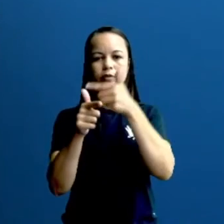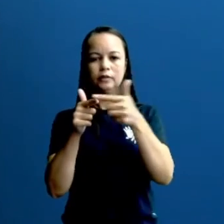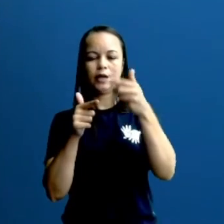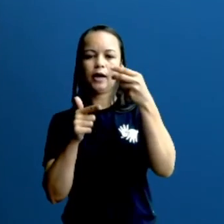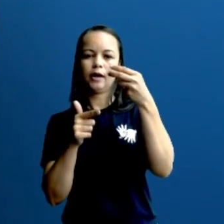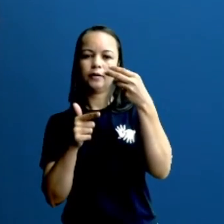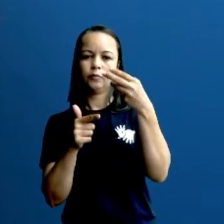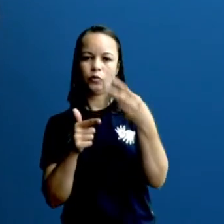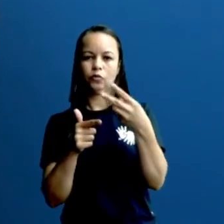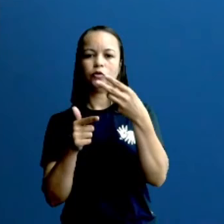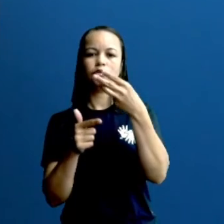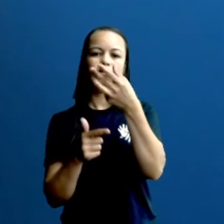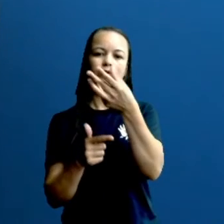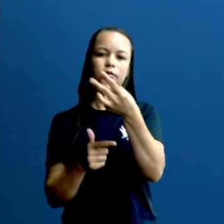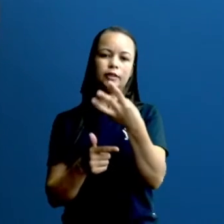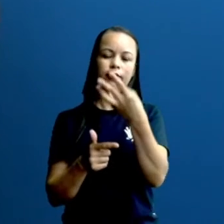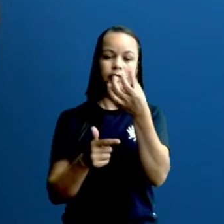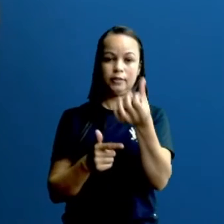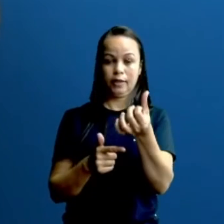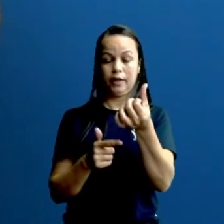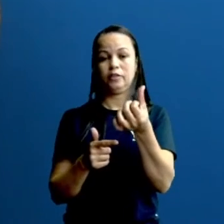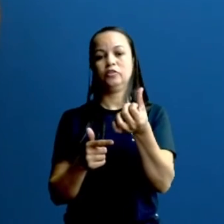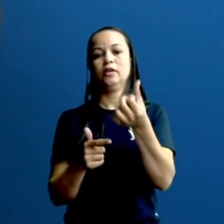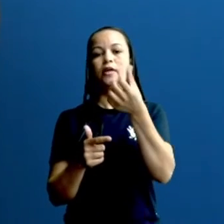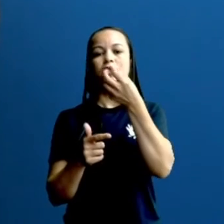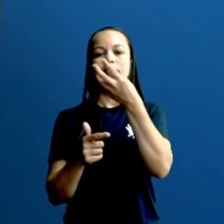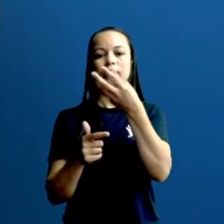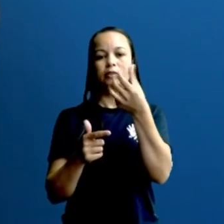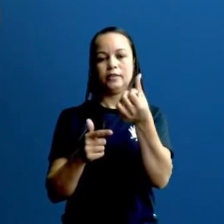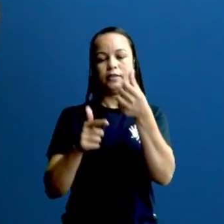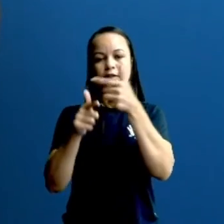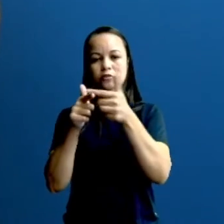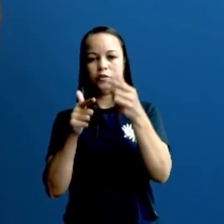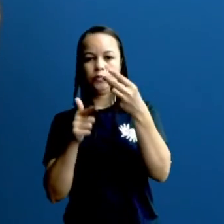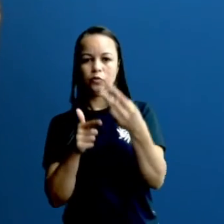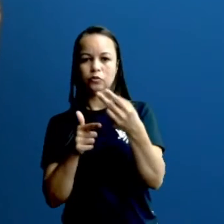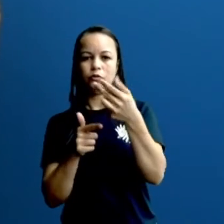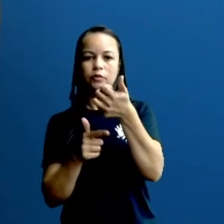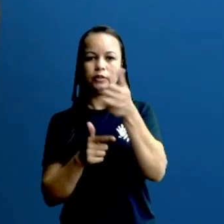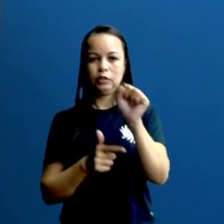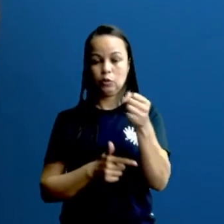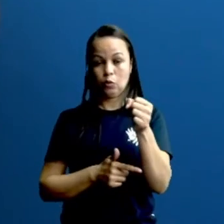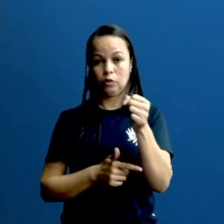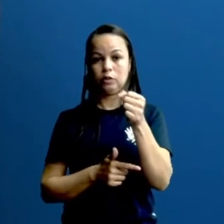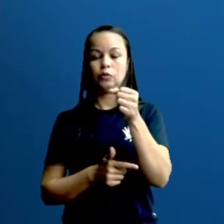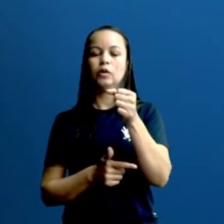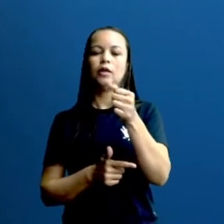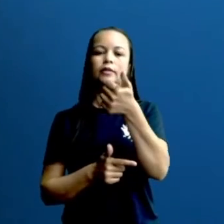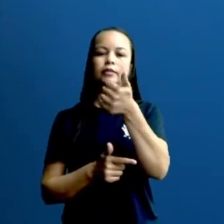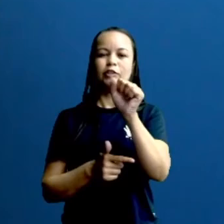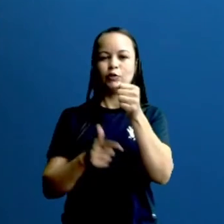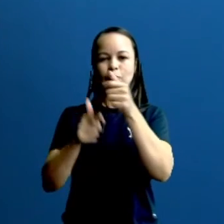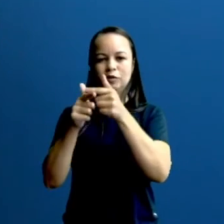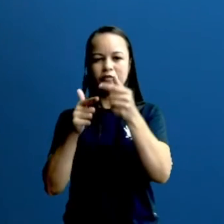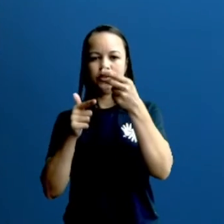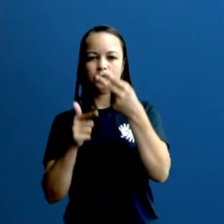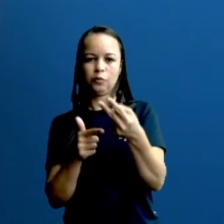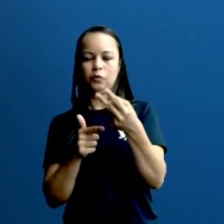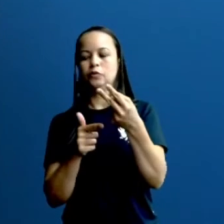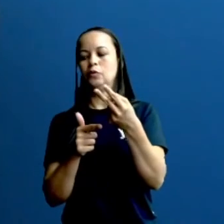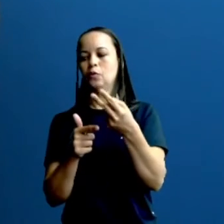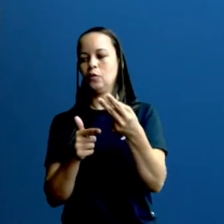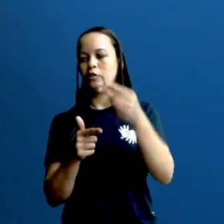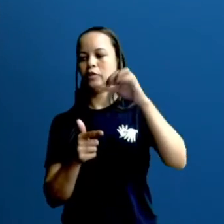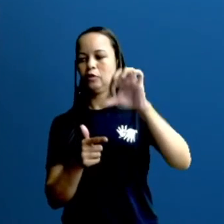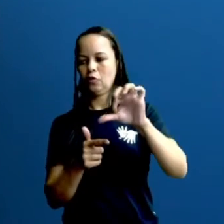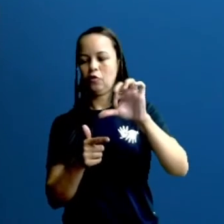dá 36, por 2 dá 18, por 2 dá 9, o 9 não dá mais para dividir